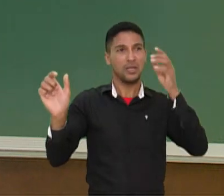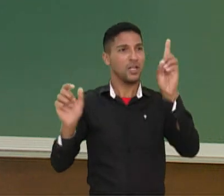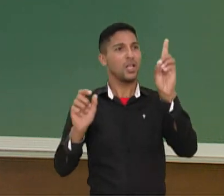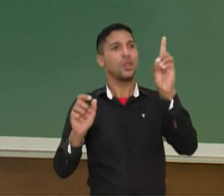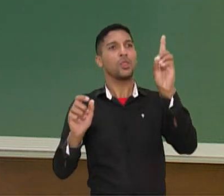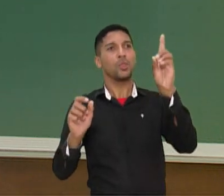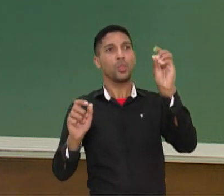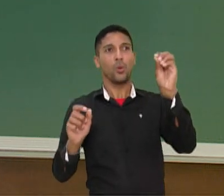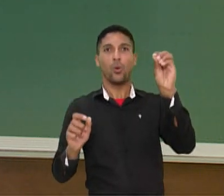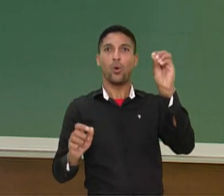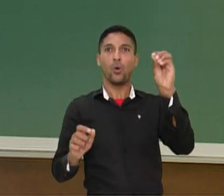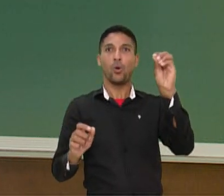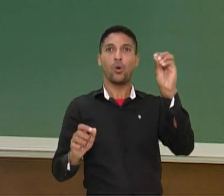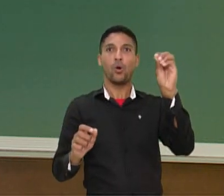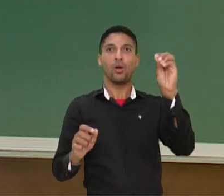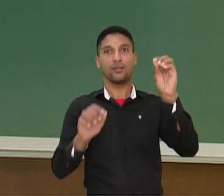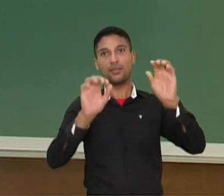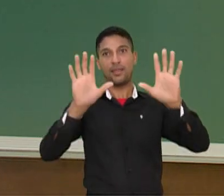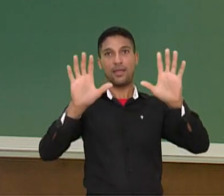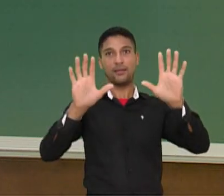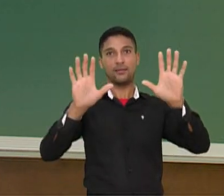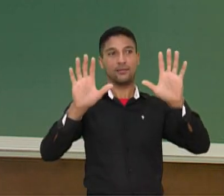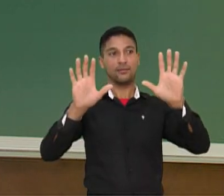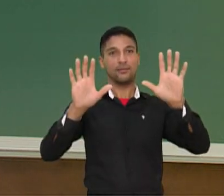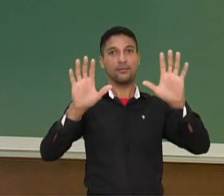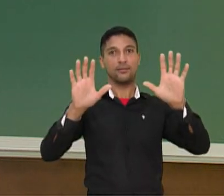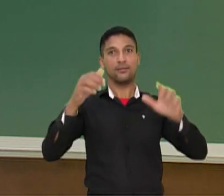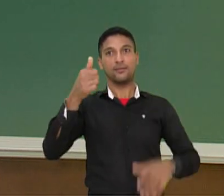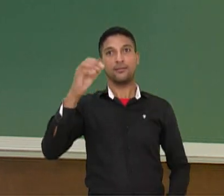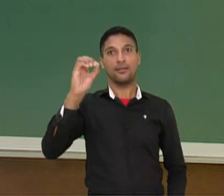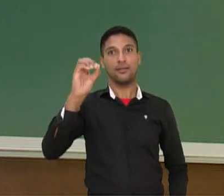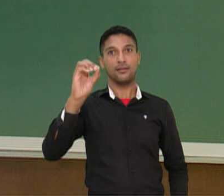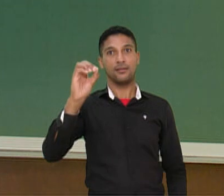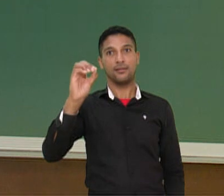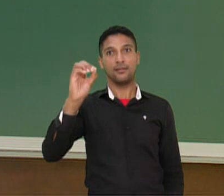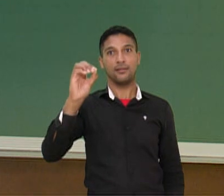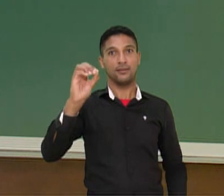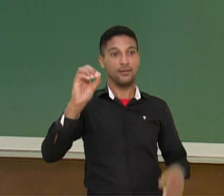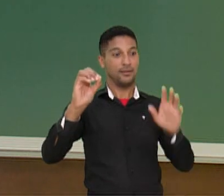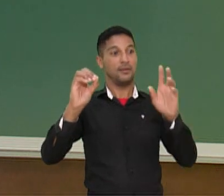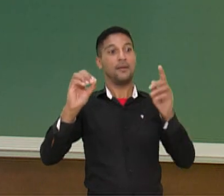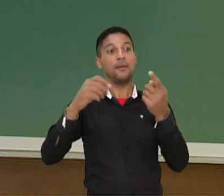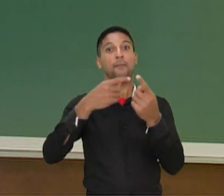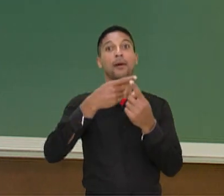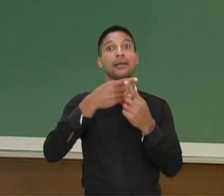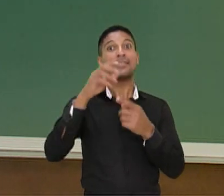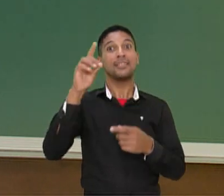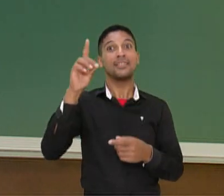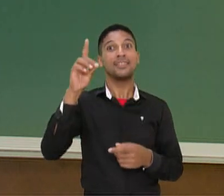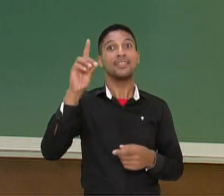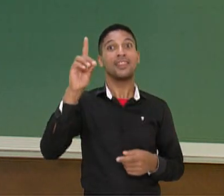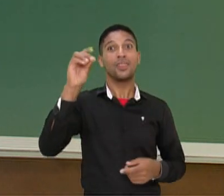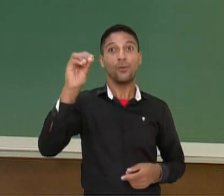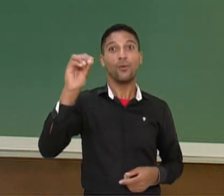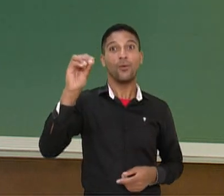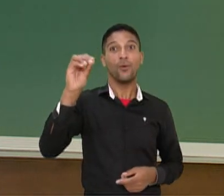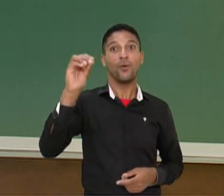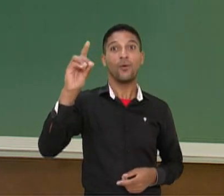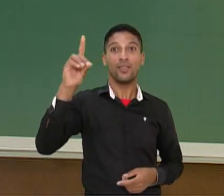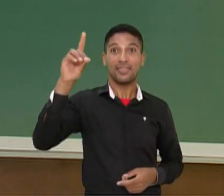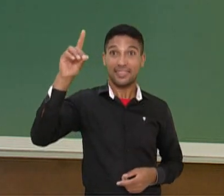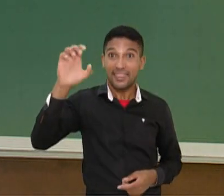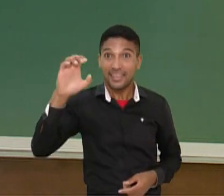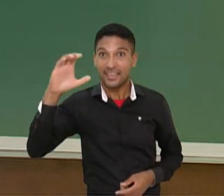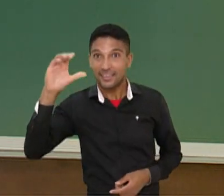Dodeca. Então, dodecágono é um polígono com 12 lados, certo?